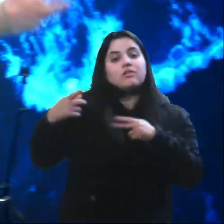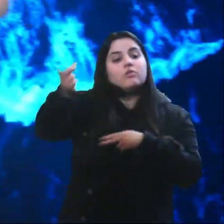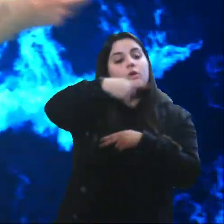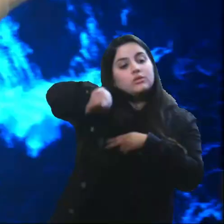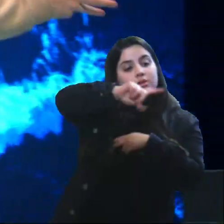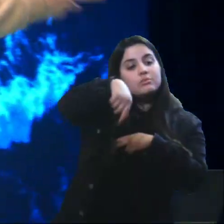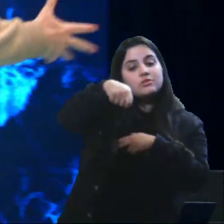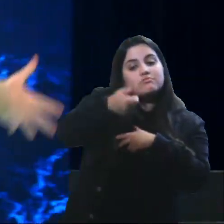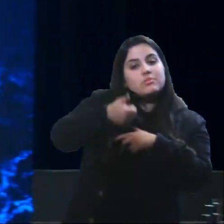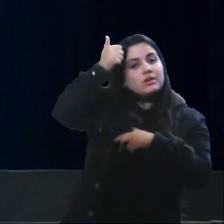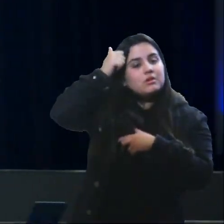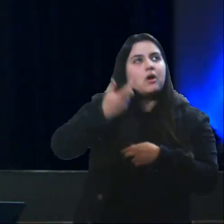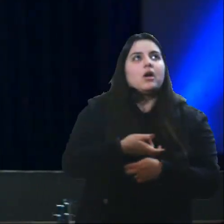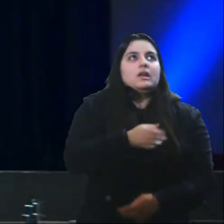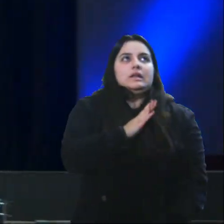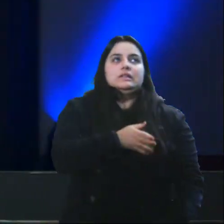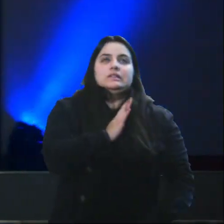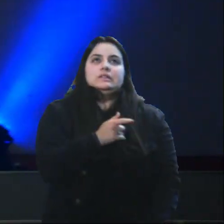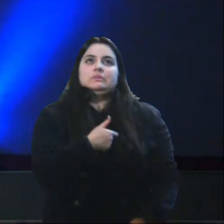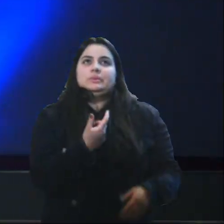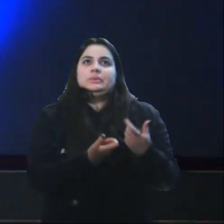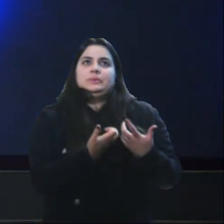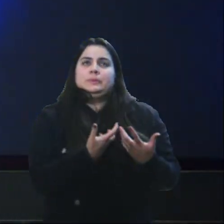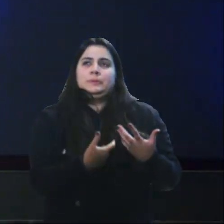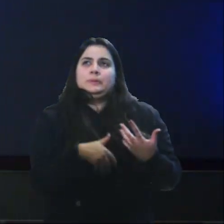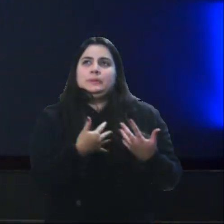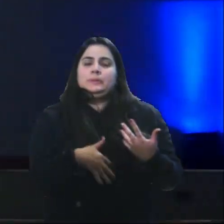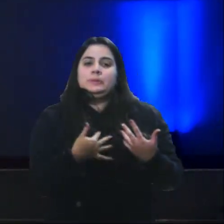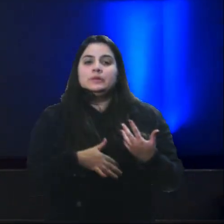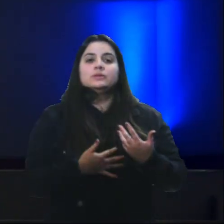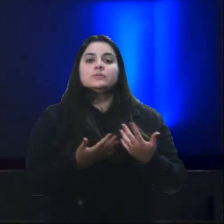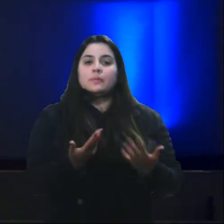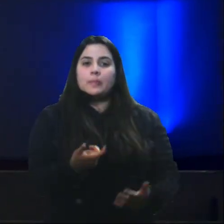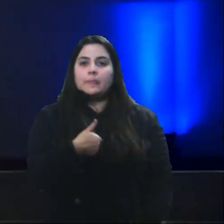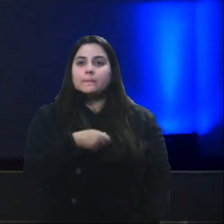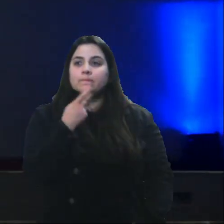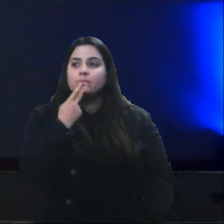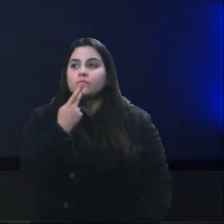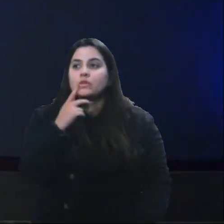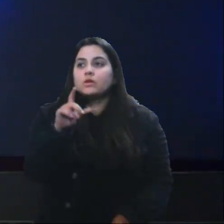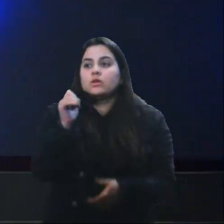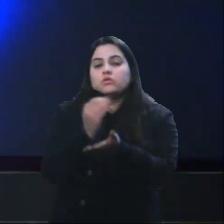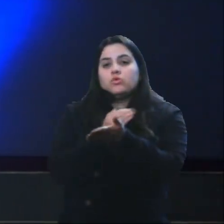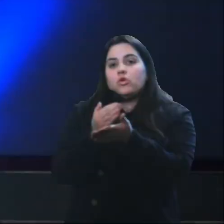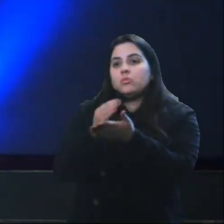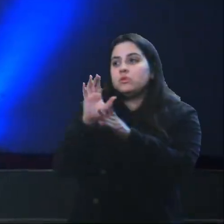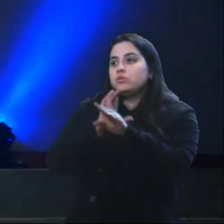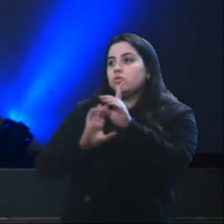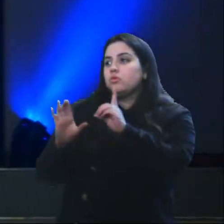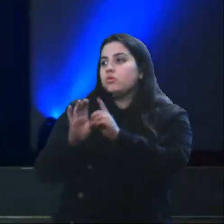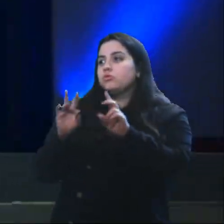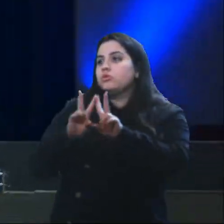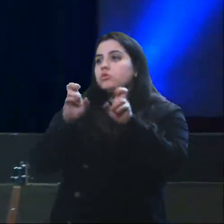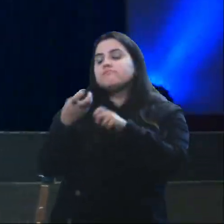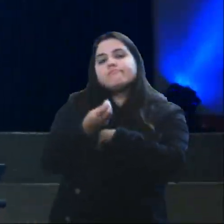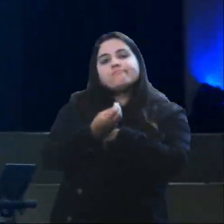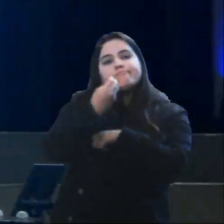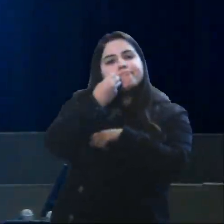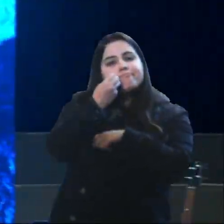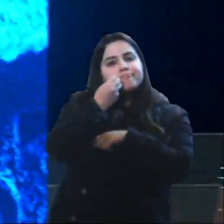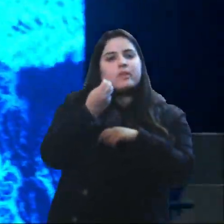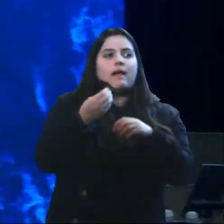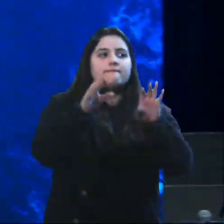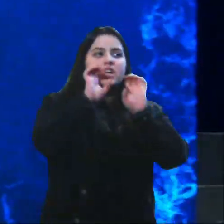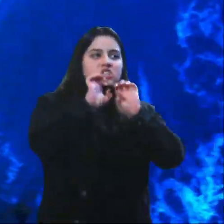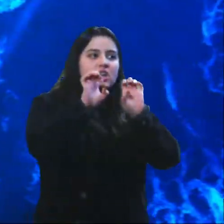era chacoalhado. Ei, deixa eu te falar uma coisa, eu falei no começo do culto sobre a gente tentar evangelizar as